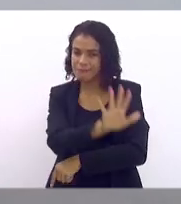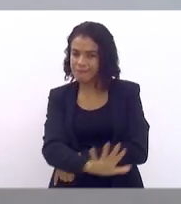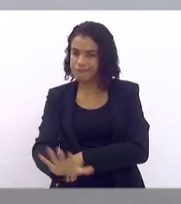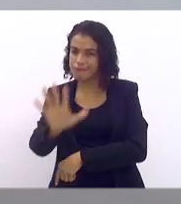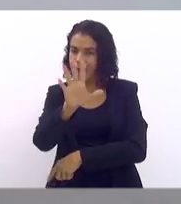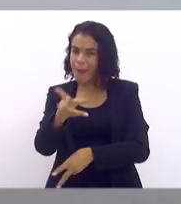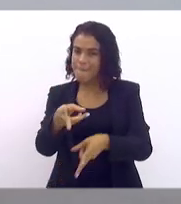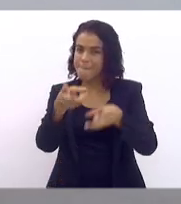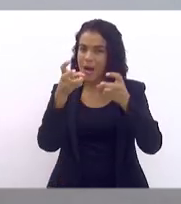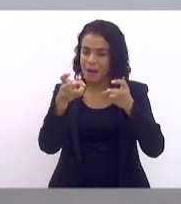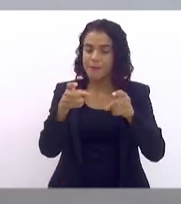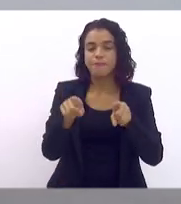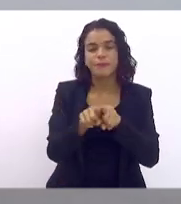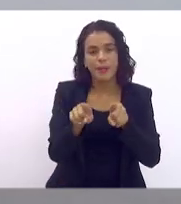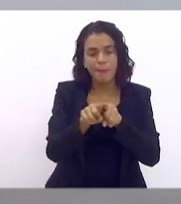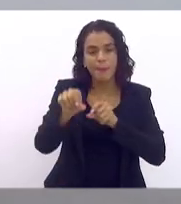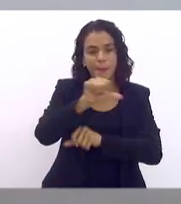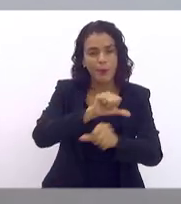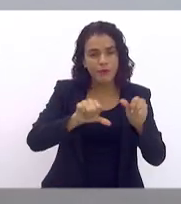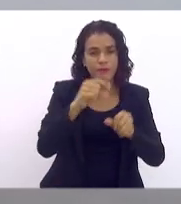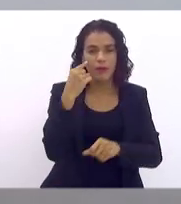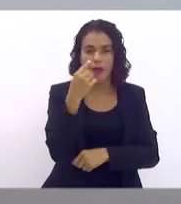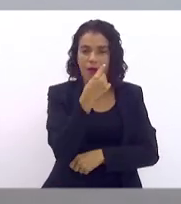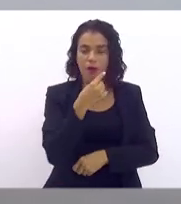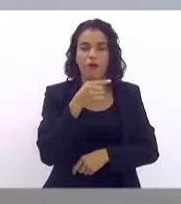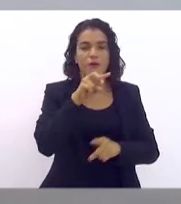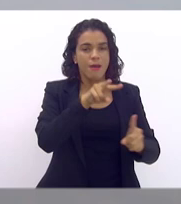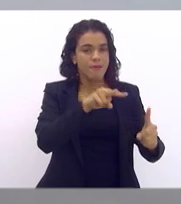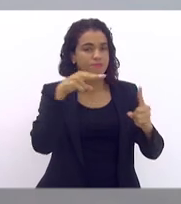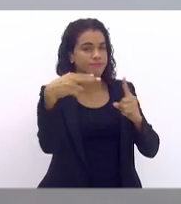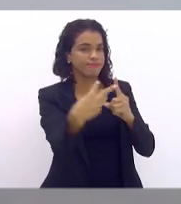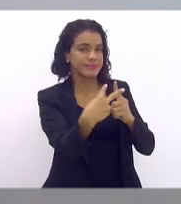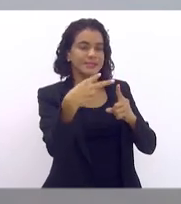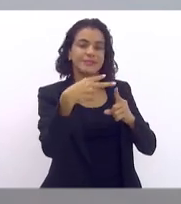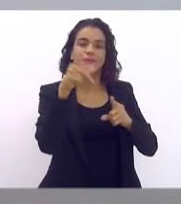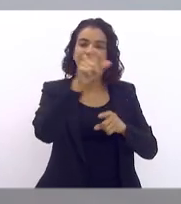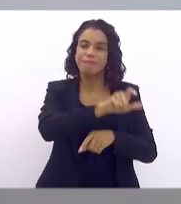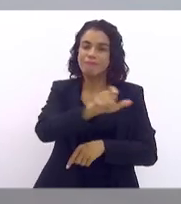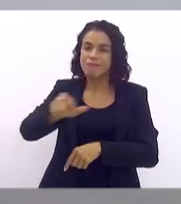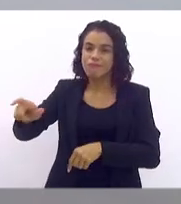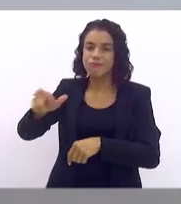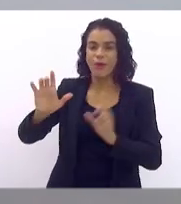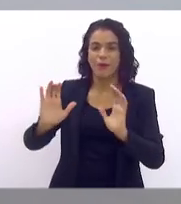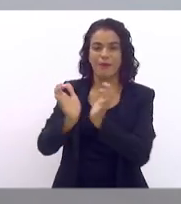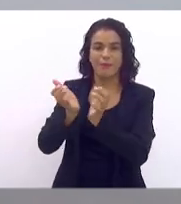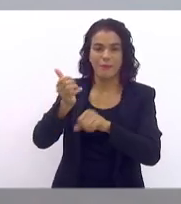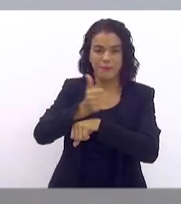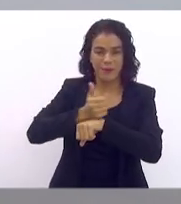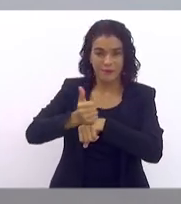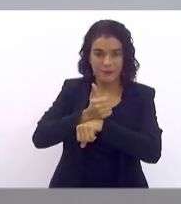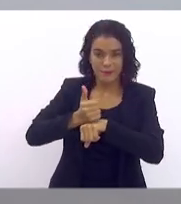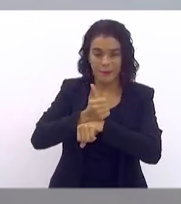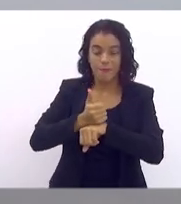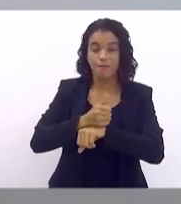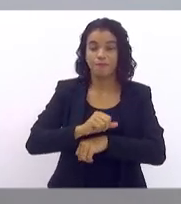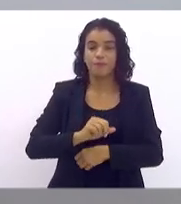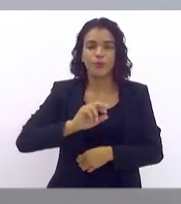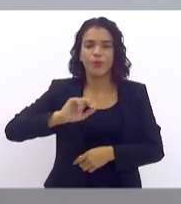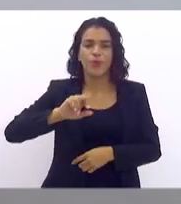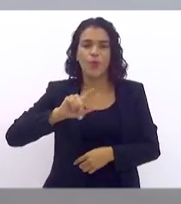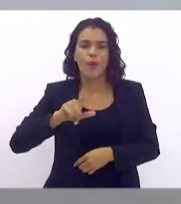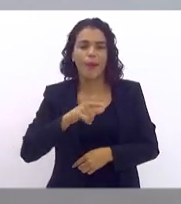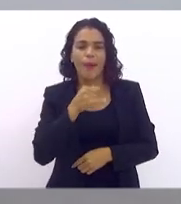também modificar o olhar desses profissionais. Porque muitas vezes não é que